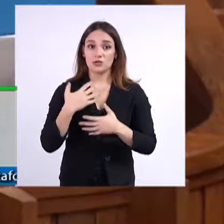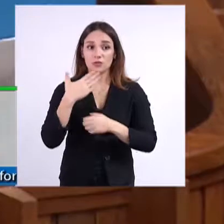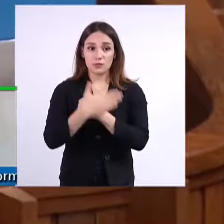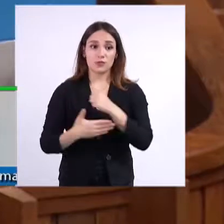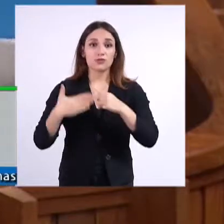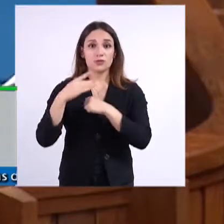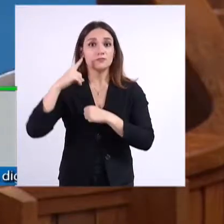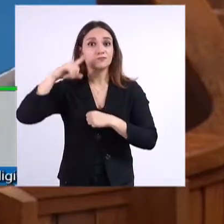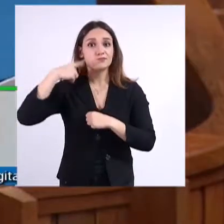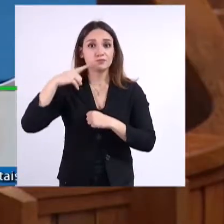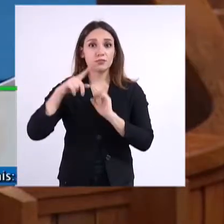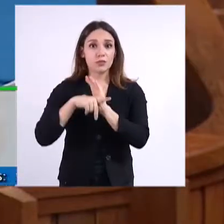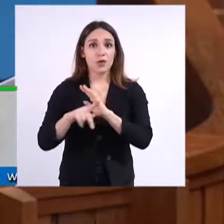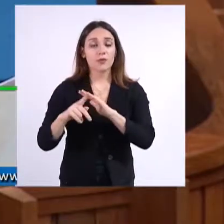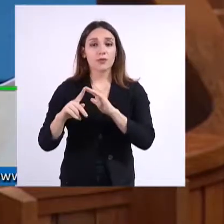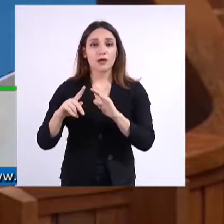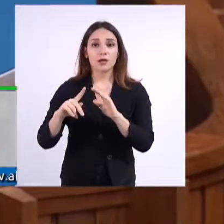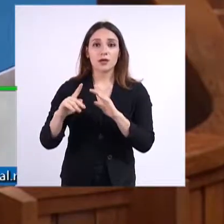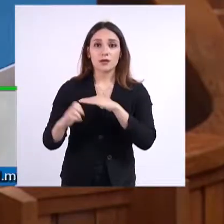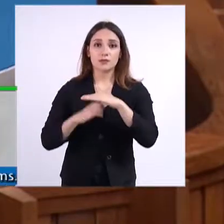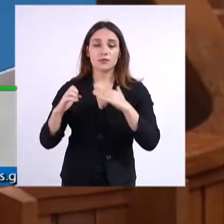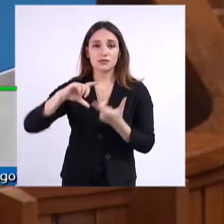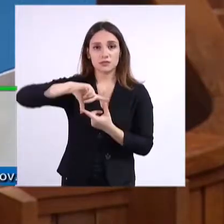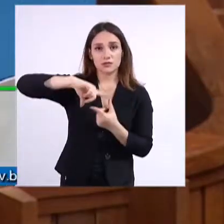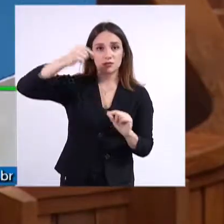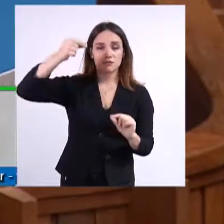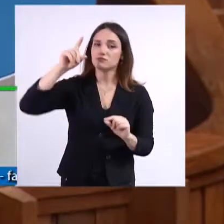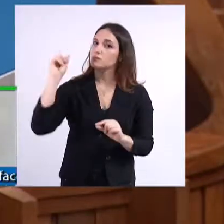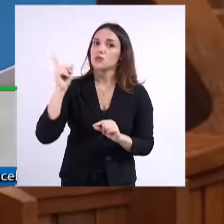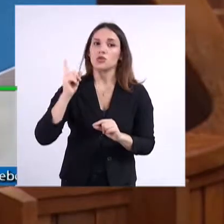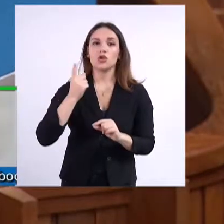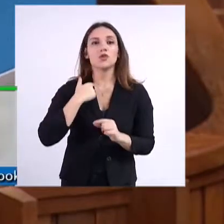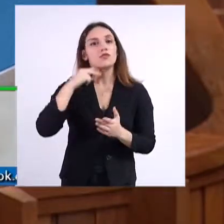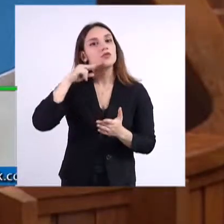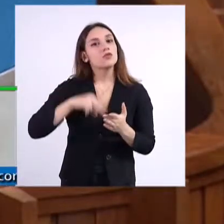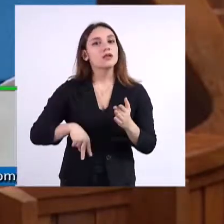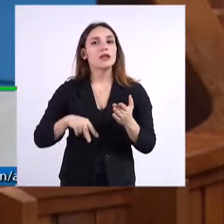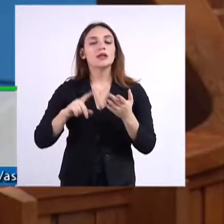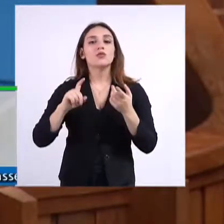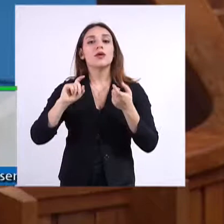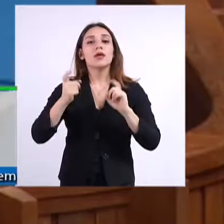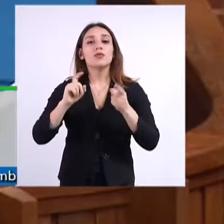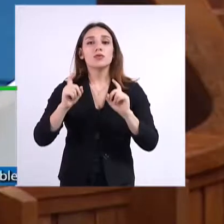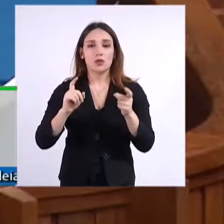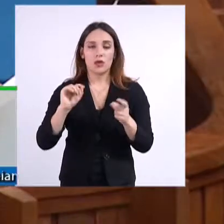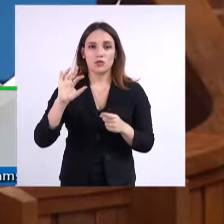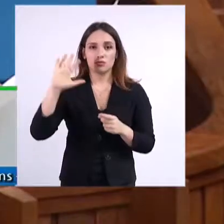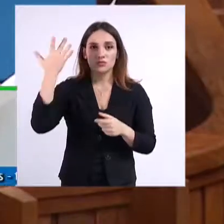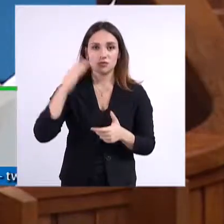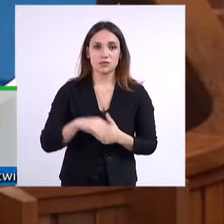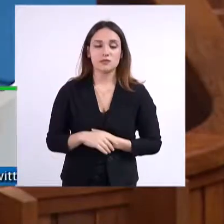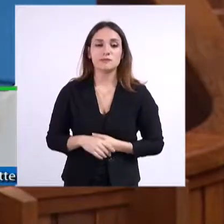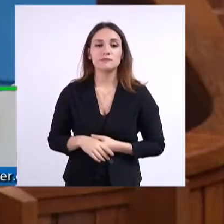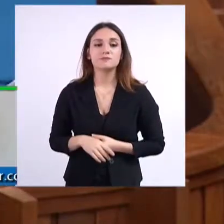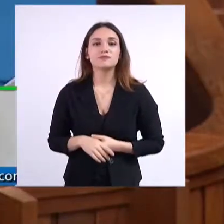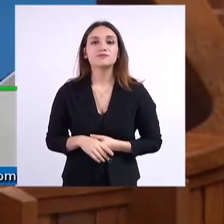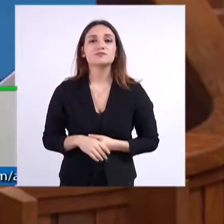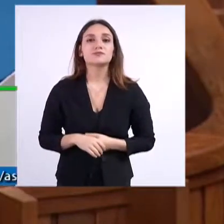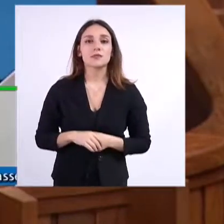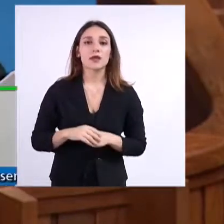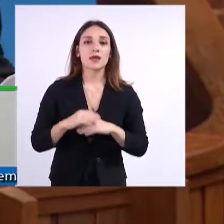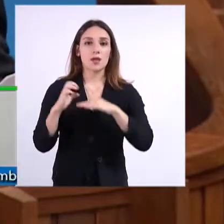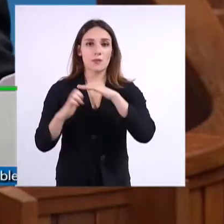para a Energisa, eu estou apenas lendo o desfecho de uma reunião que a ANEEL, que